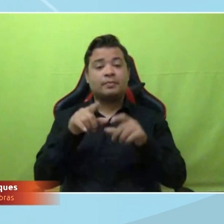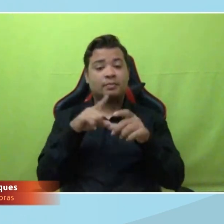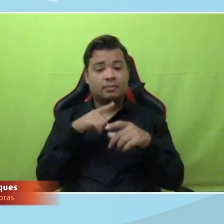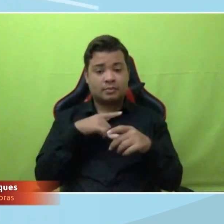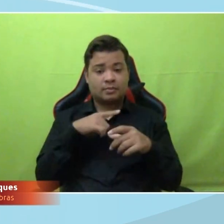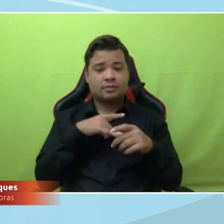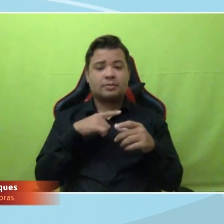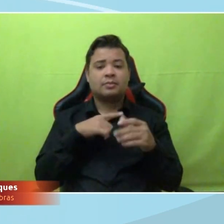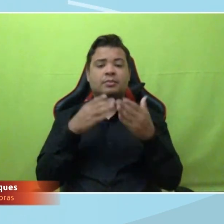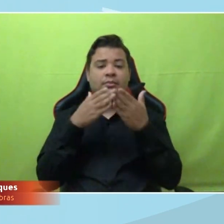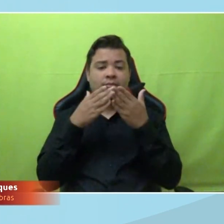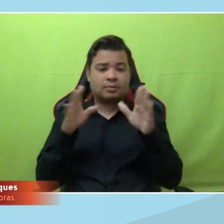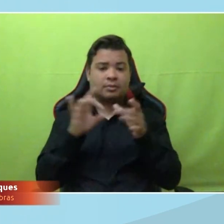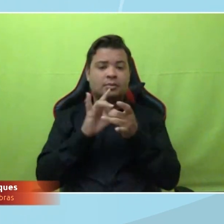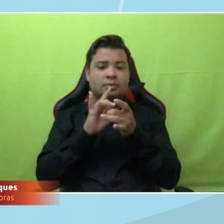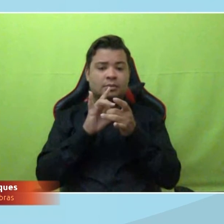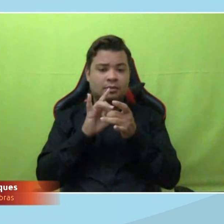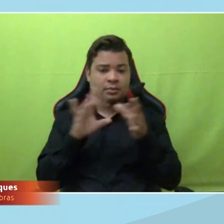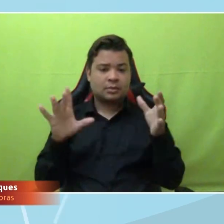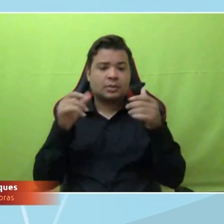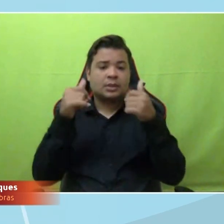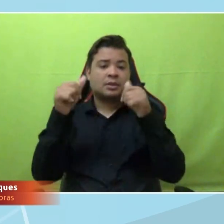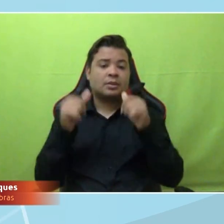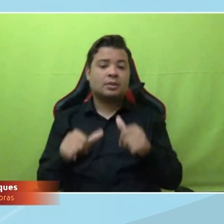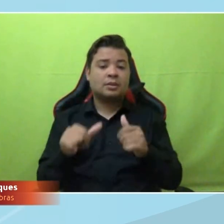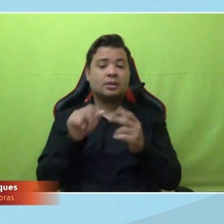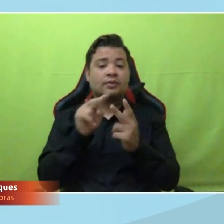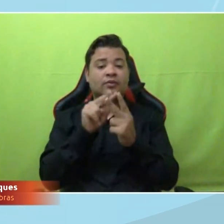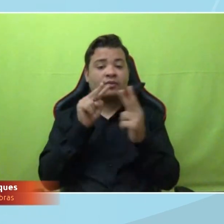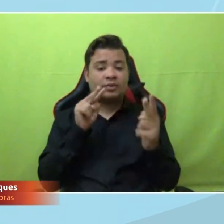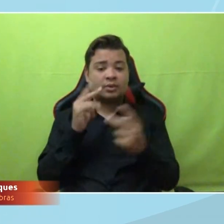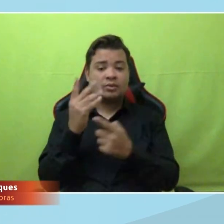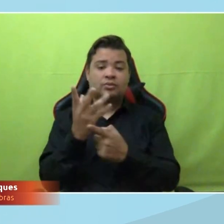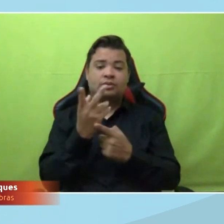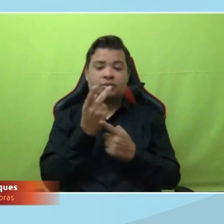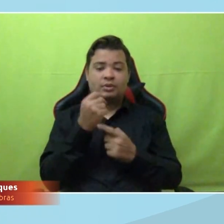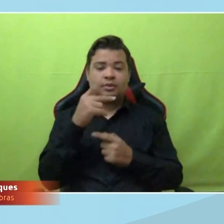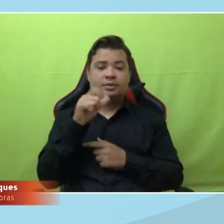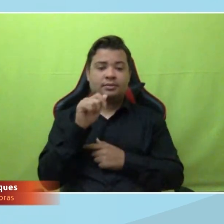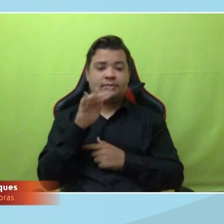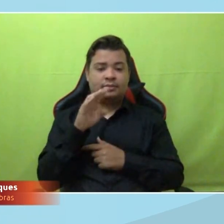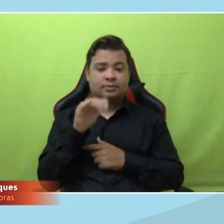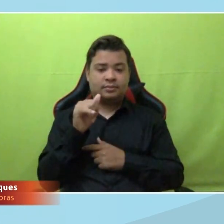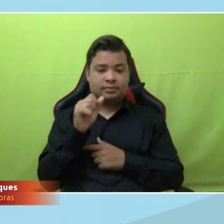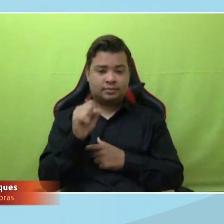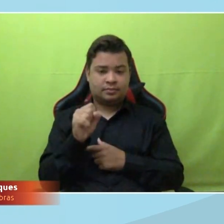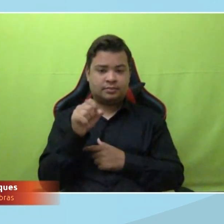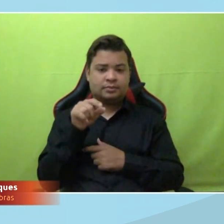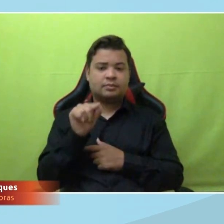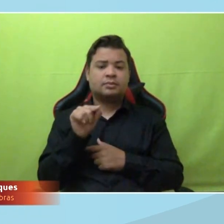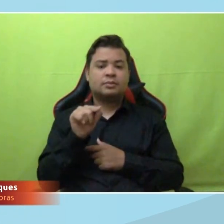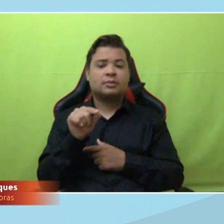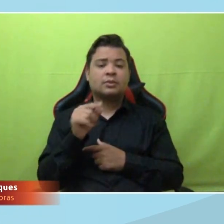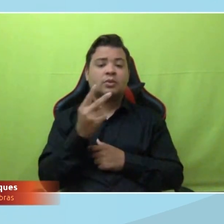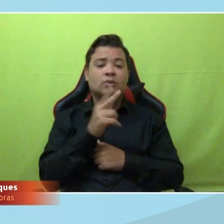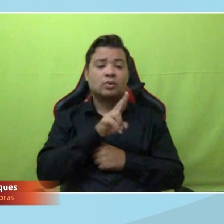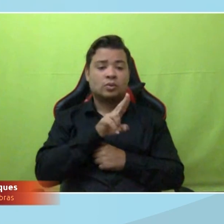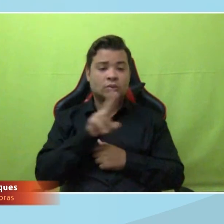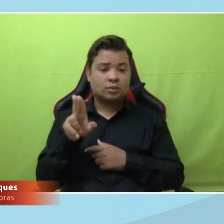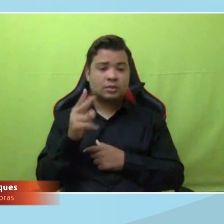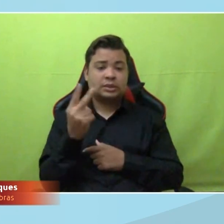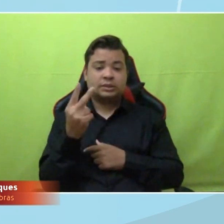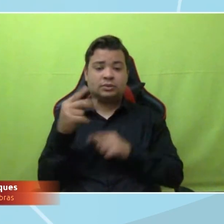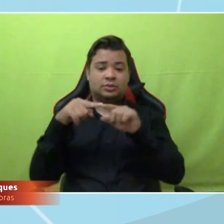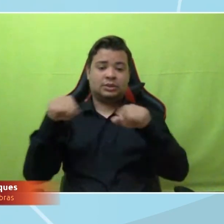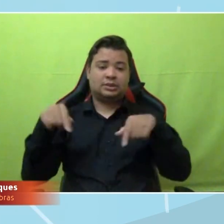as inscrições para uma exposição virtual de artes plásticas, chamada Segunda Sala Compacta, e que é realizada pelo